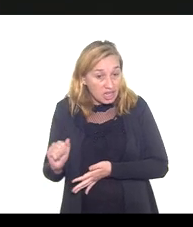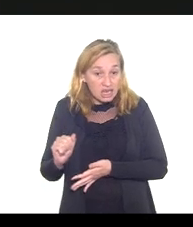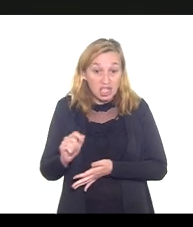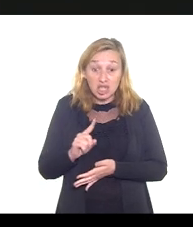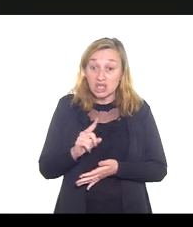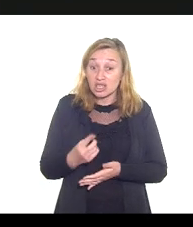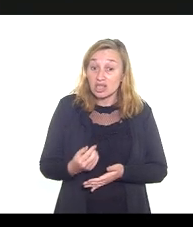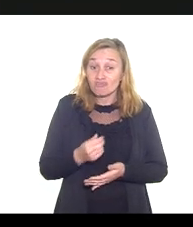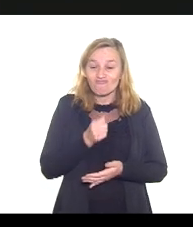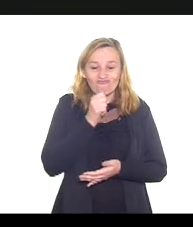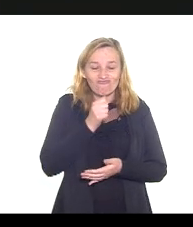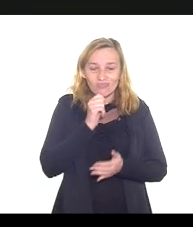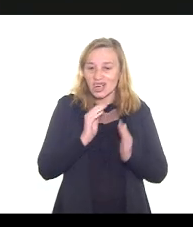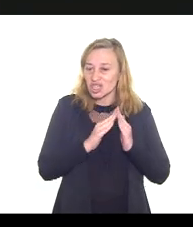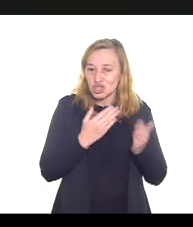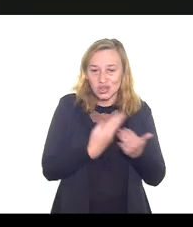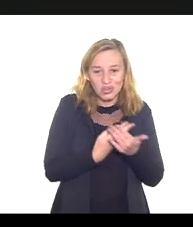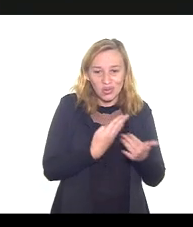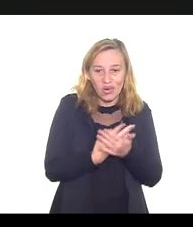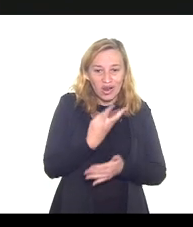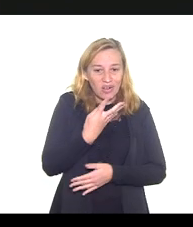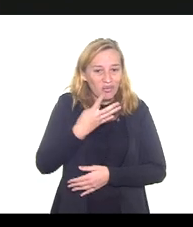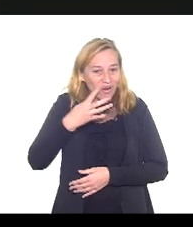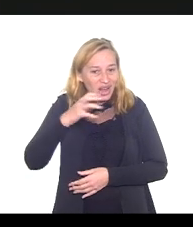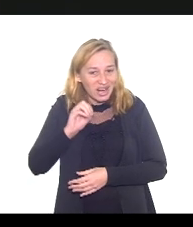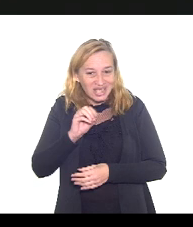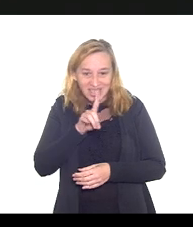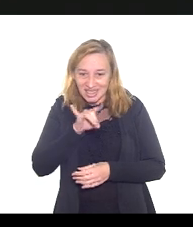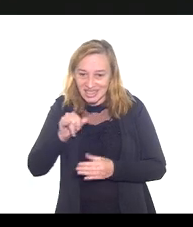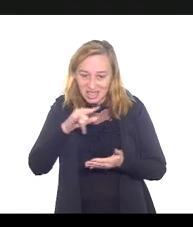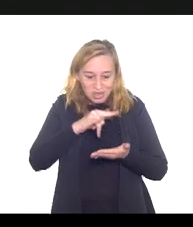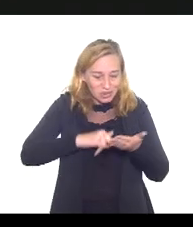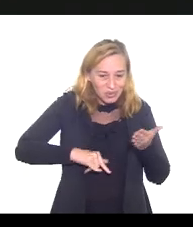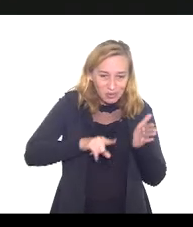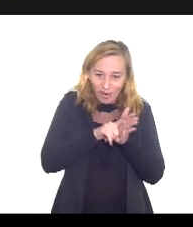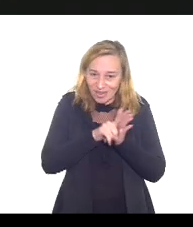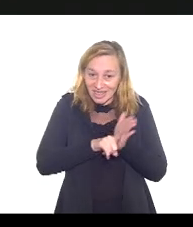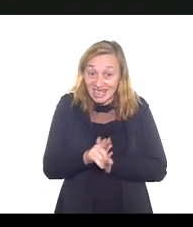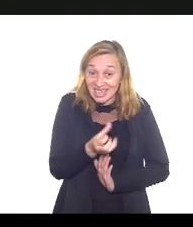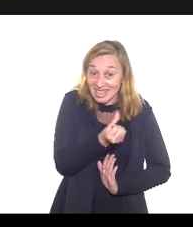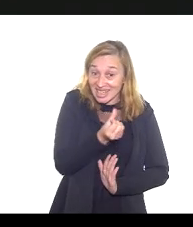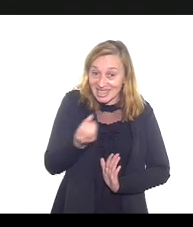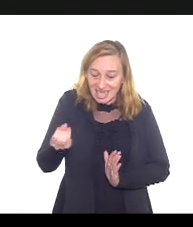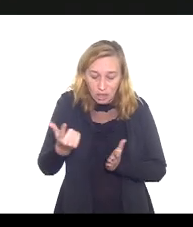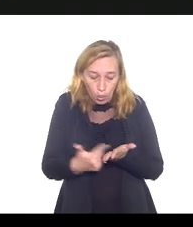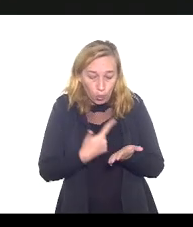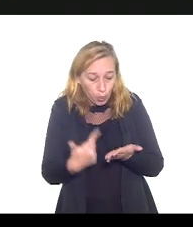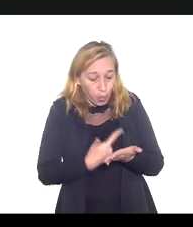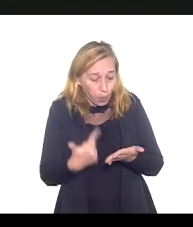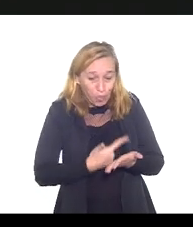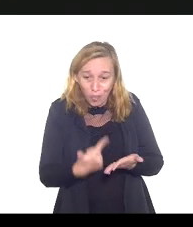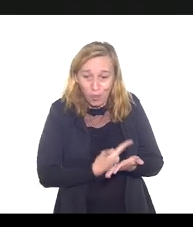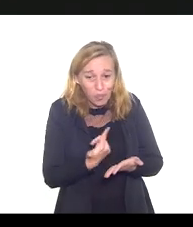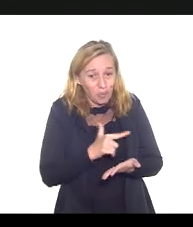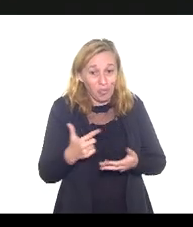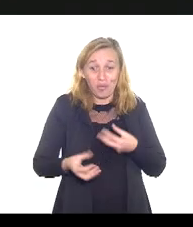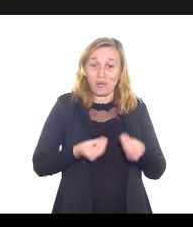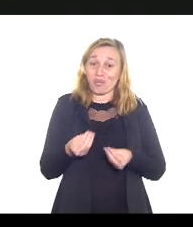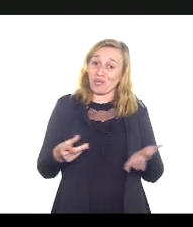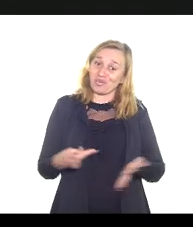porque 40 dias, né, para analisar um documento de 600 páginas é uma coisa assim que não tem condições de